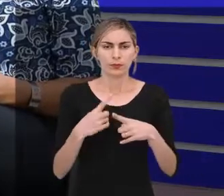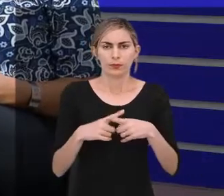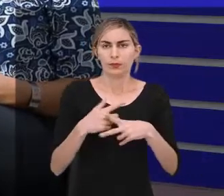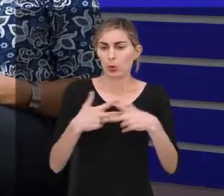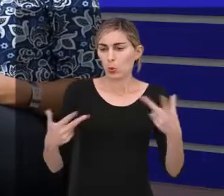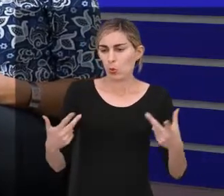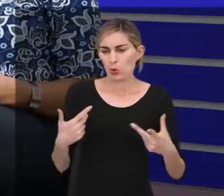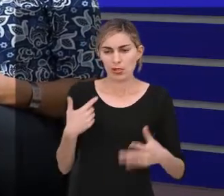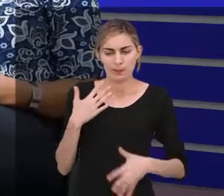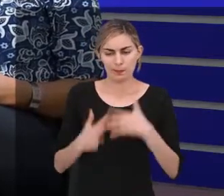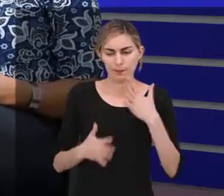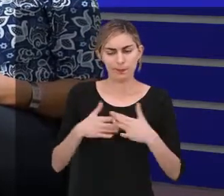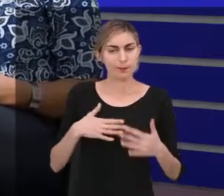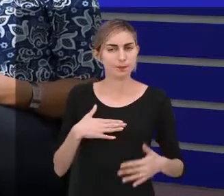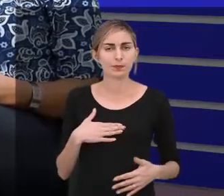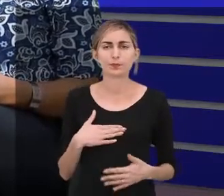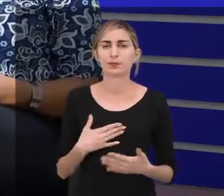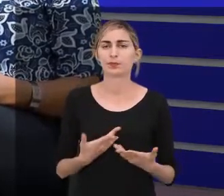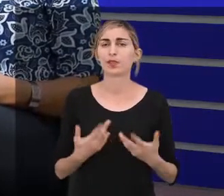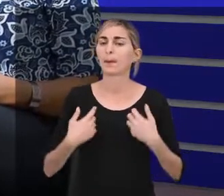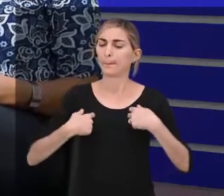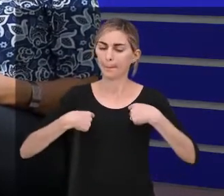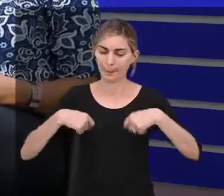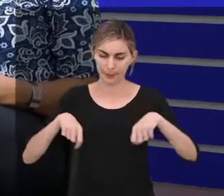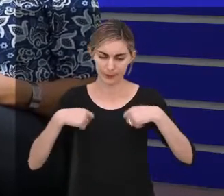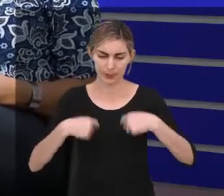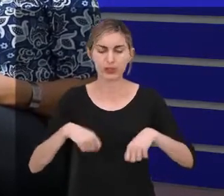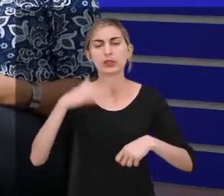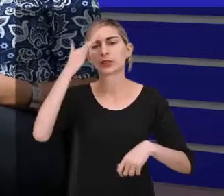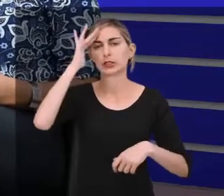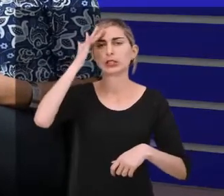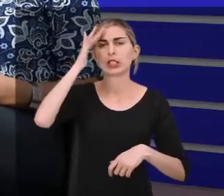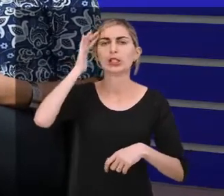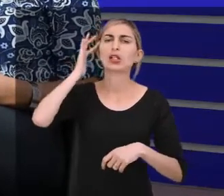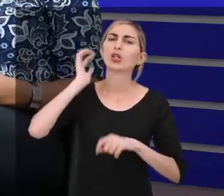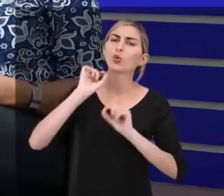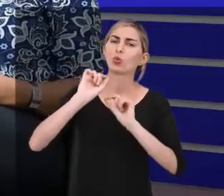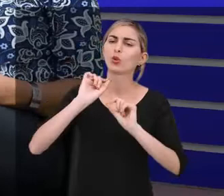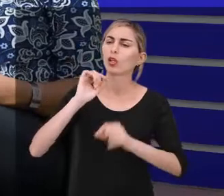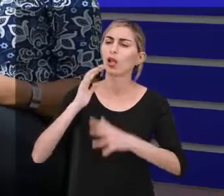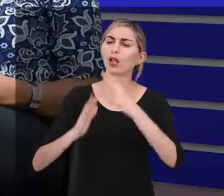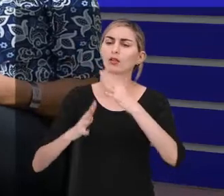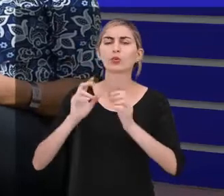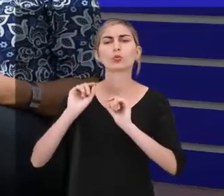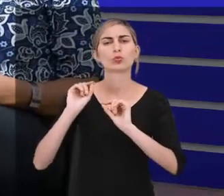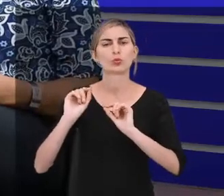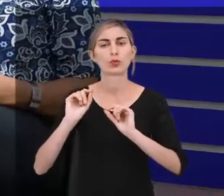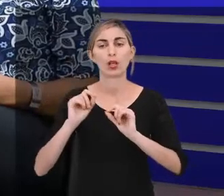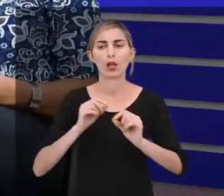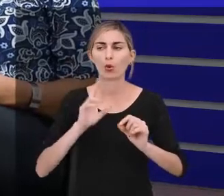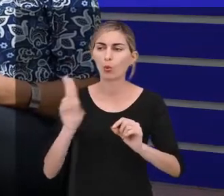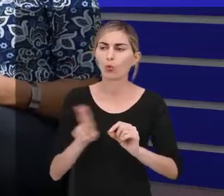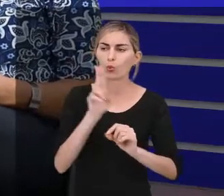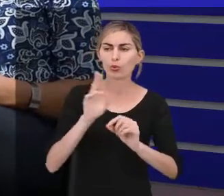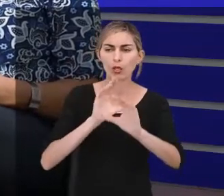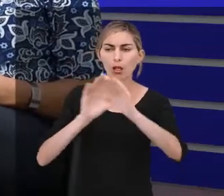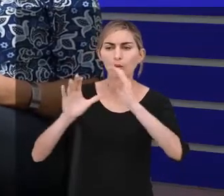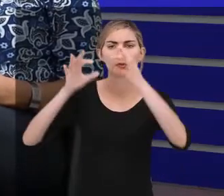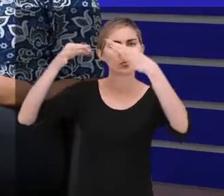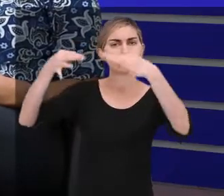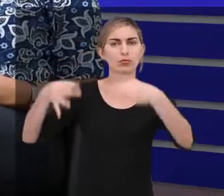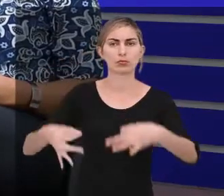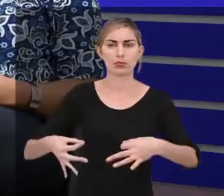está incomodando, né? Então a gente precisa primeiro entender o que é que está incomodando para a gente utilizar uma comunicação